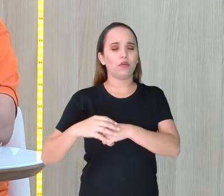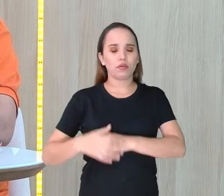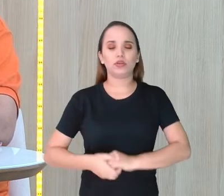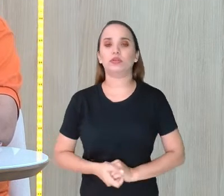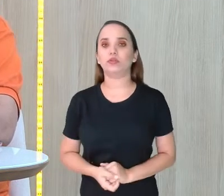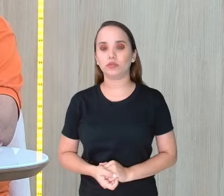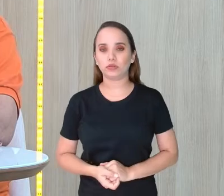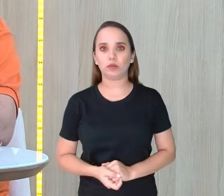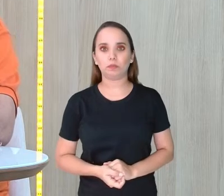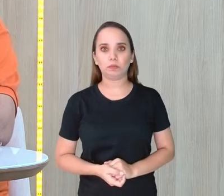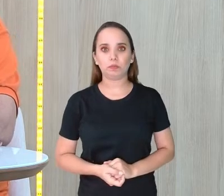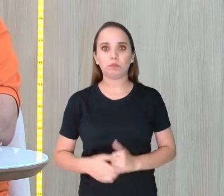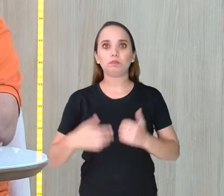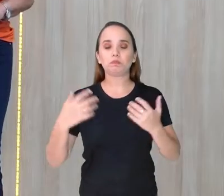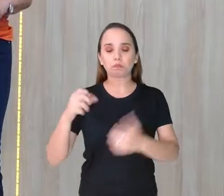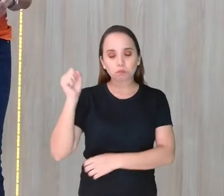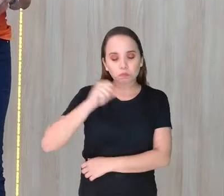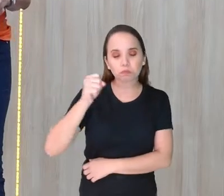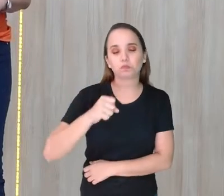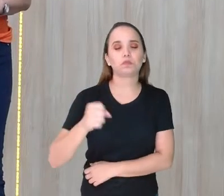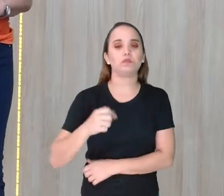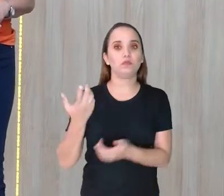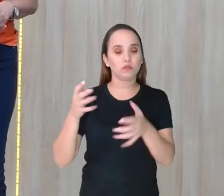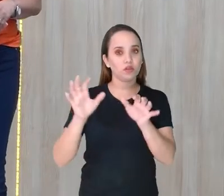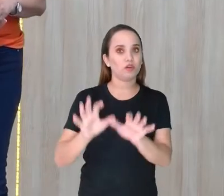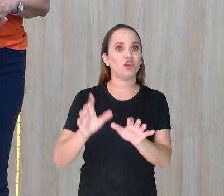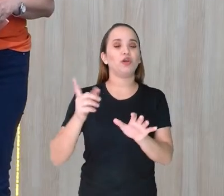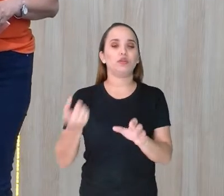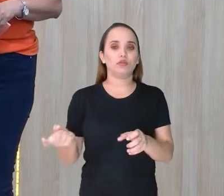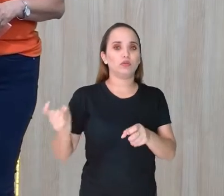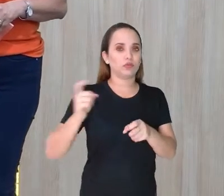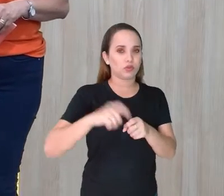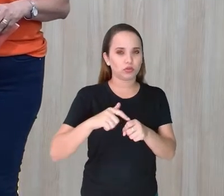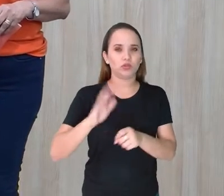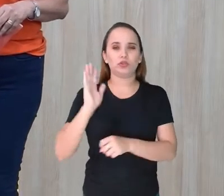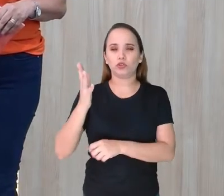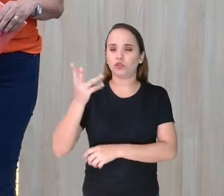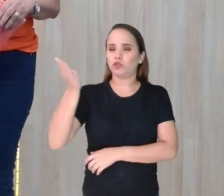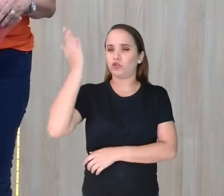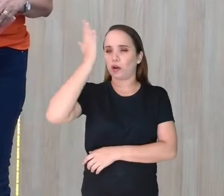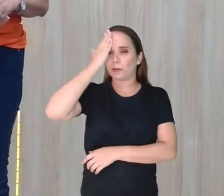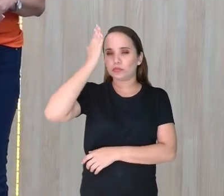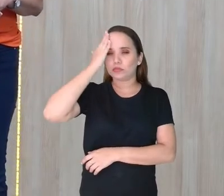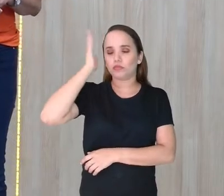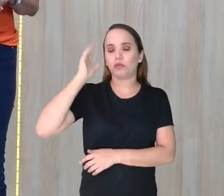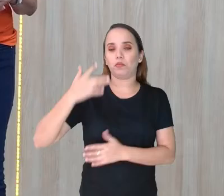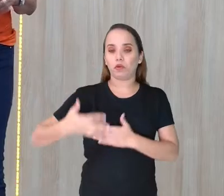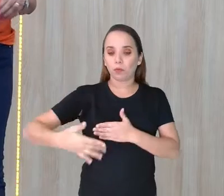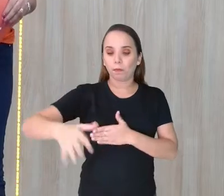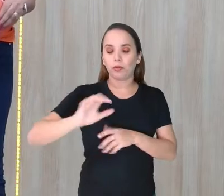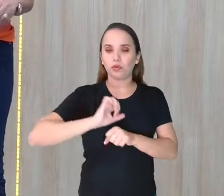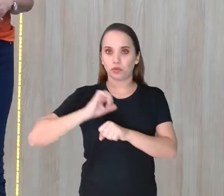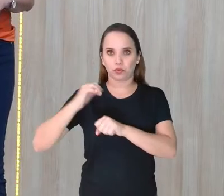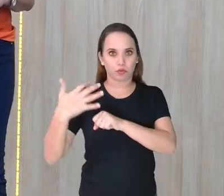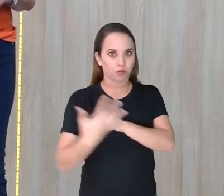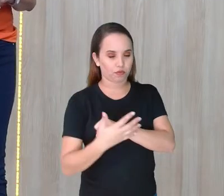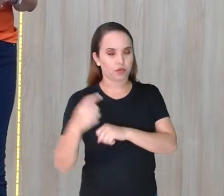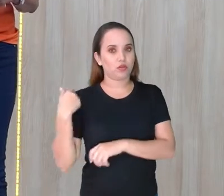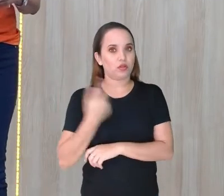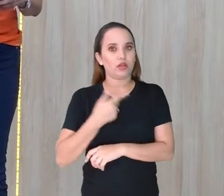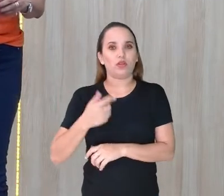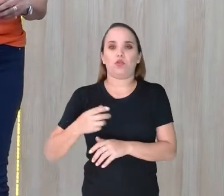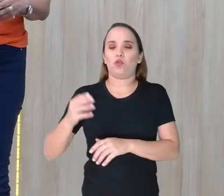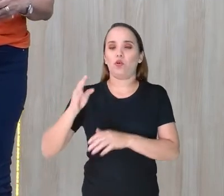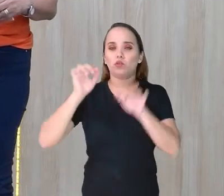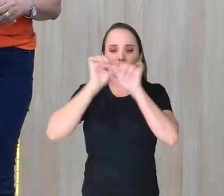intestino, não é, professora Cláudia? É isso, professora Isabel. E retornando, nós vimos que na época do Covid era a nossa campanha maior, higienização